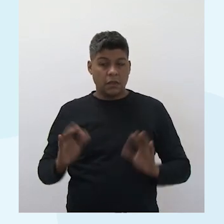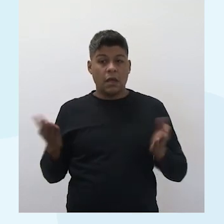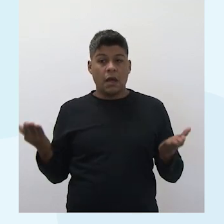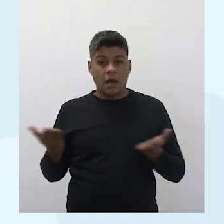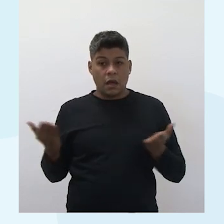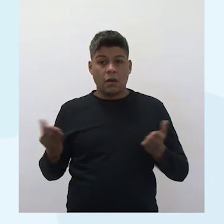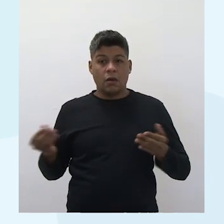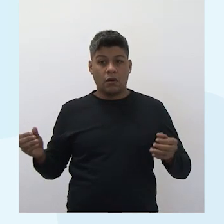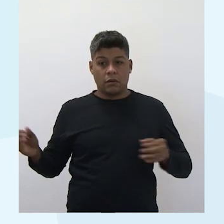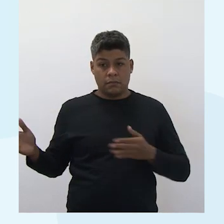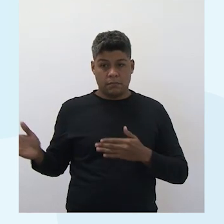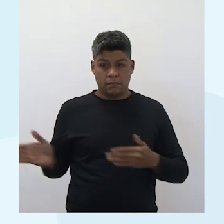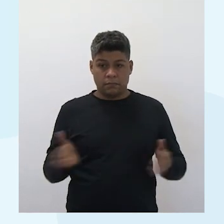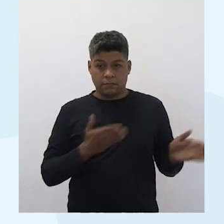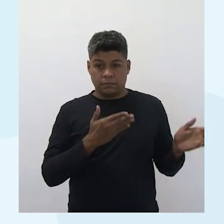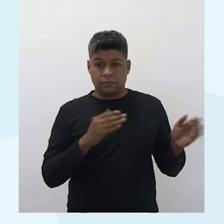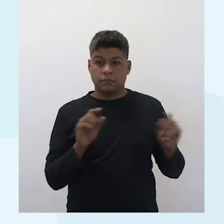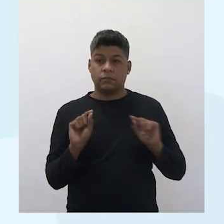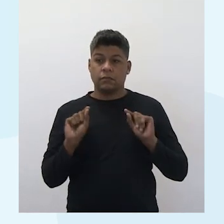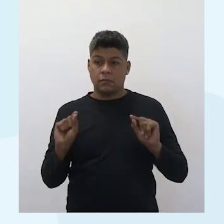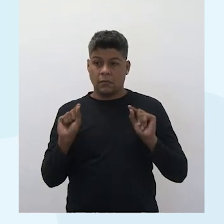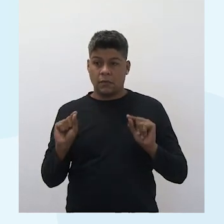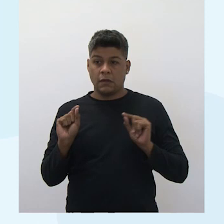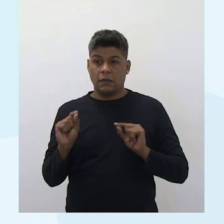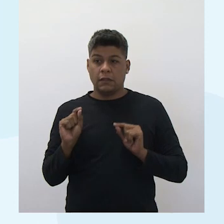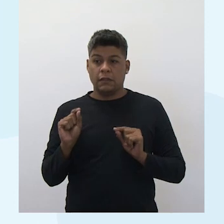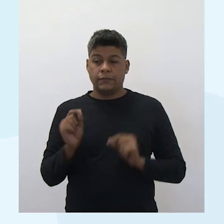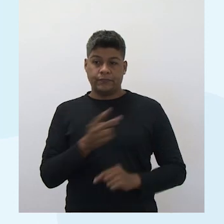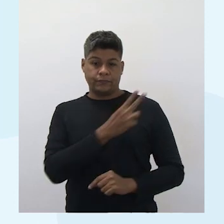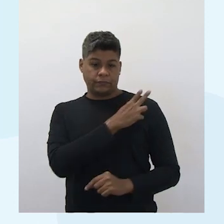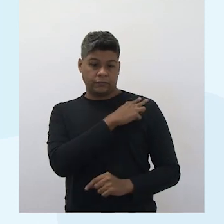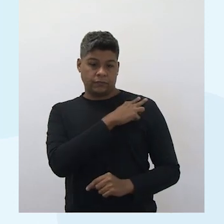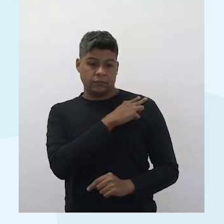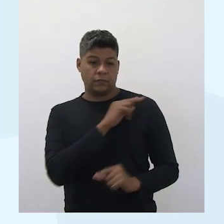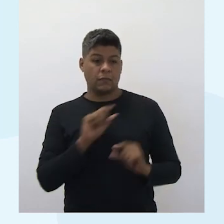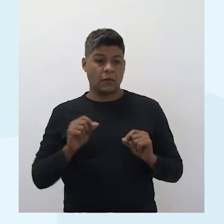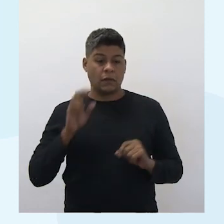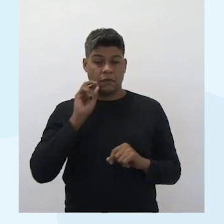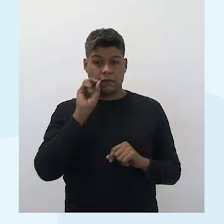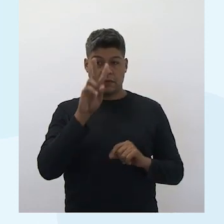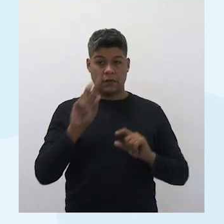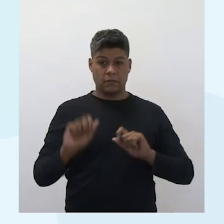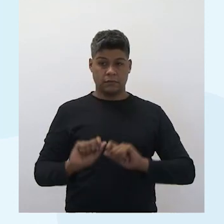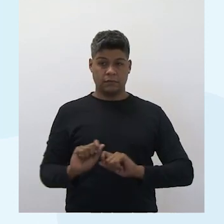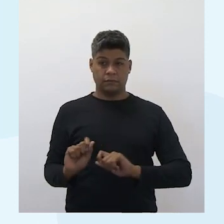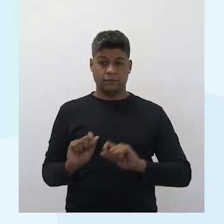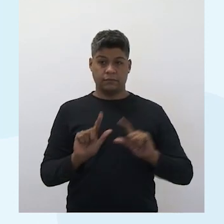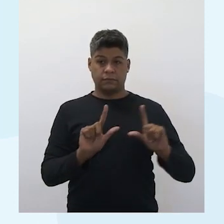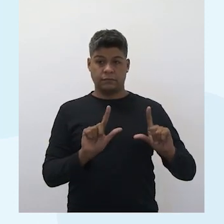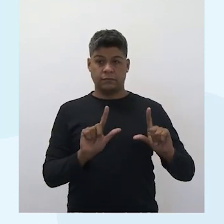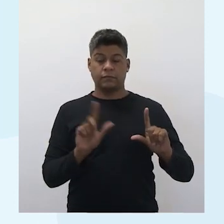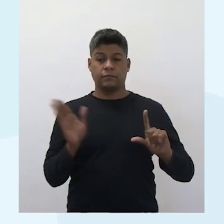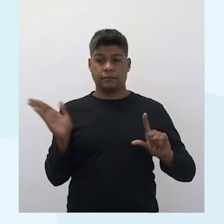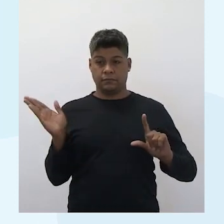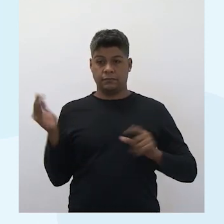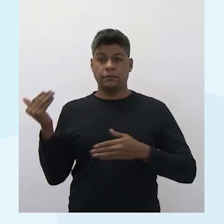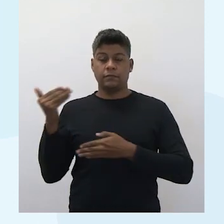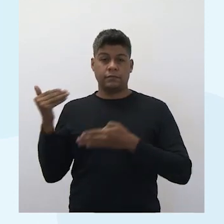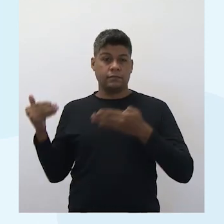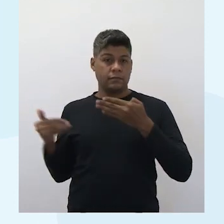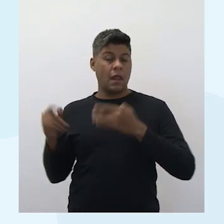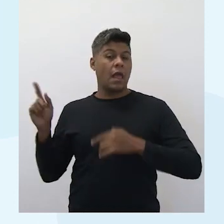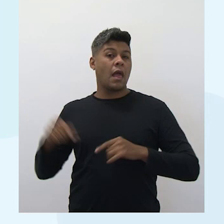para a próxima série, a segunda série, vocês vão ver aqui na tela, no próximo slide, que